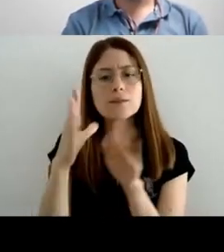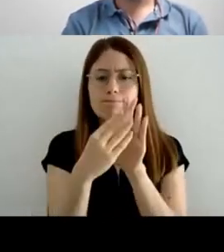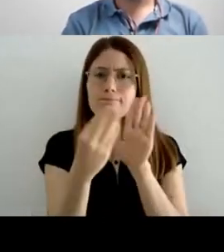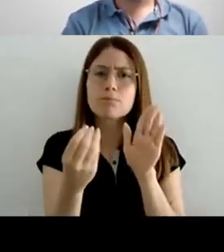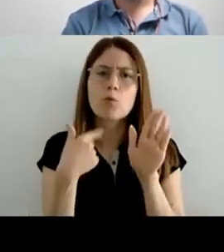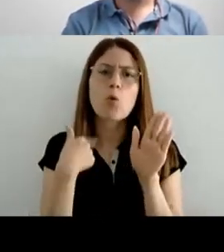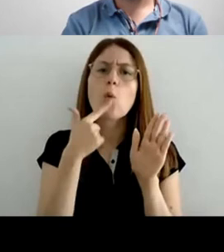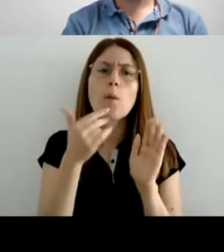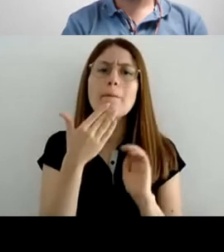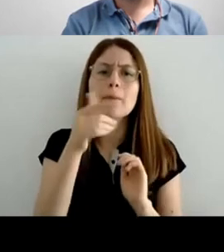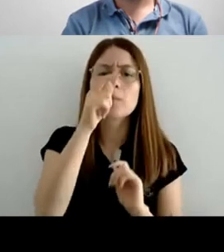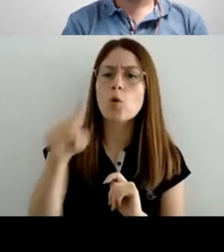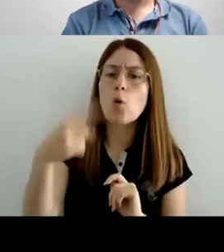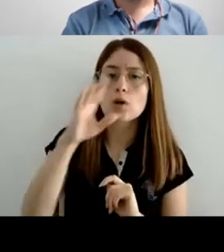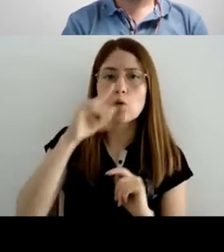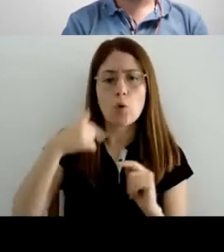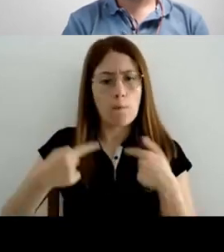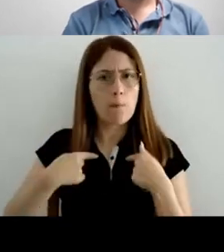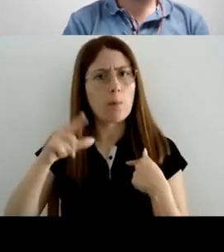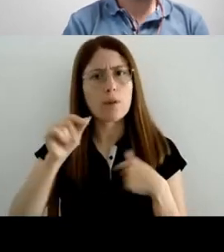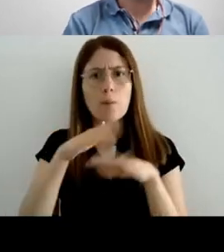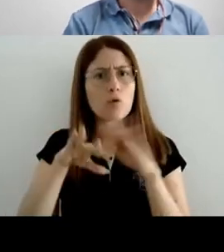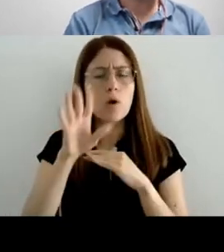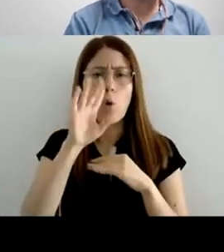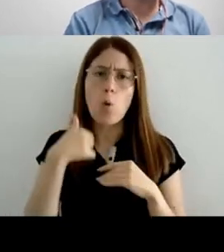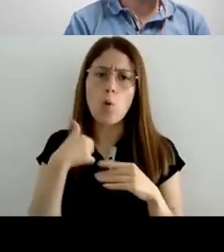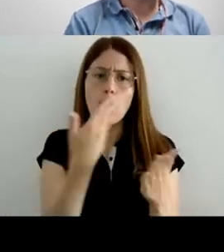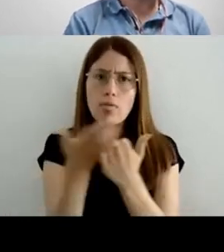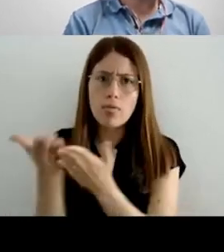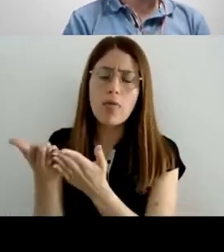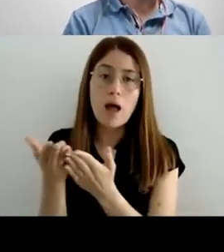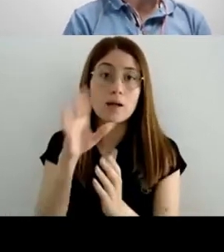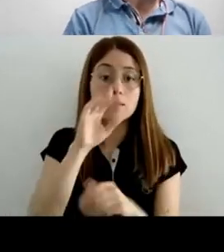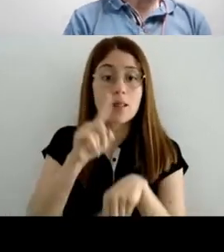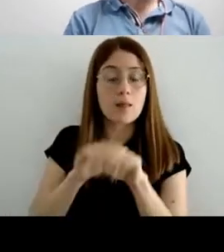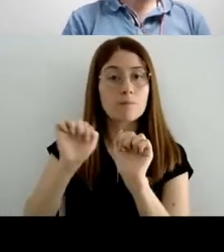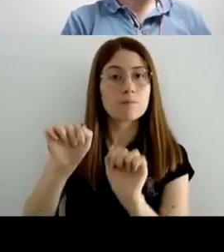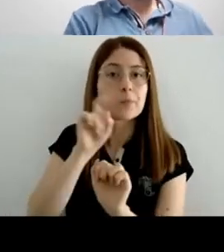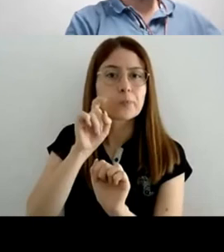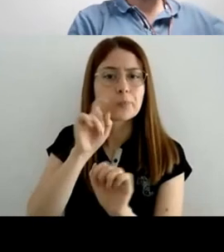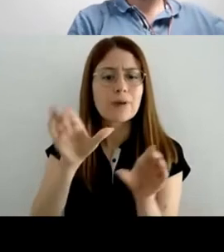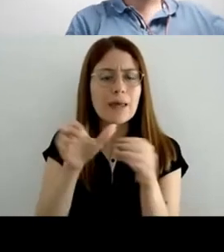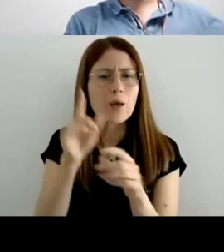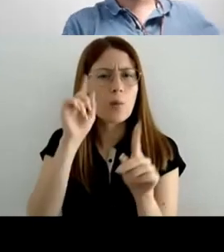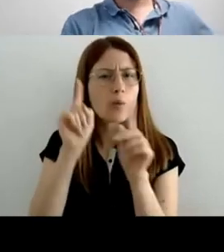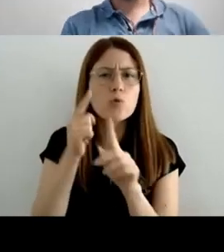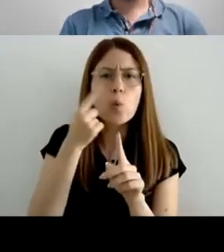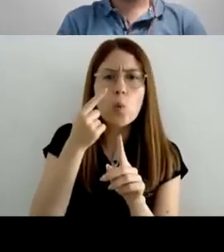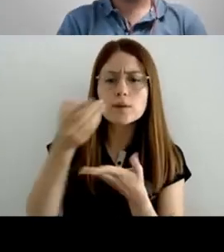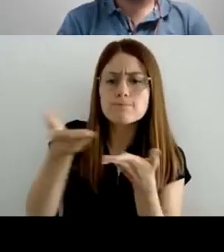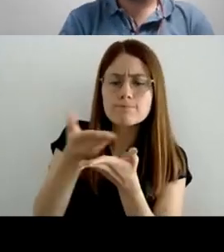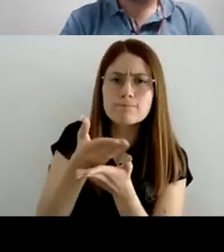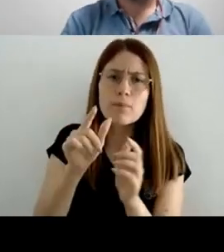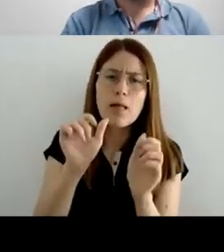pedir aos outros se eu própria não o fizer ou não o der. E dar o tempo protegido às equipas para se conhecerem, para se adaptarem, aqui